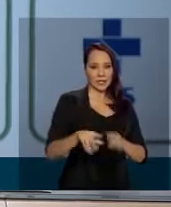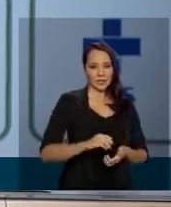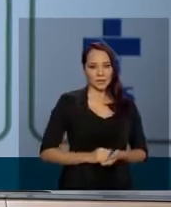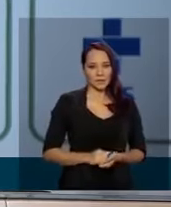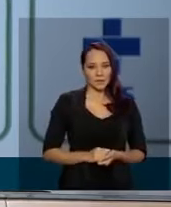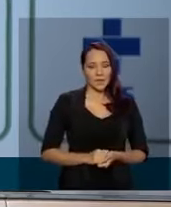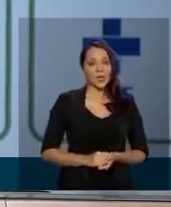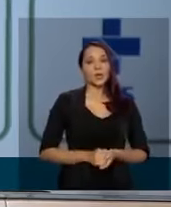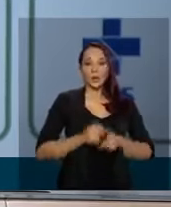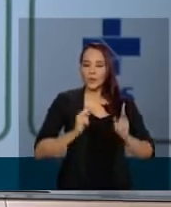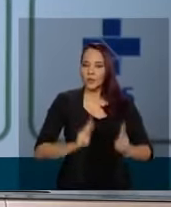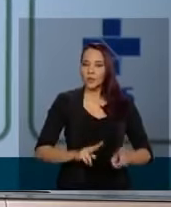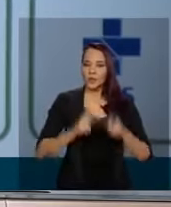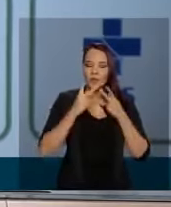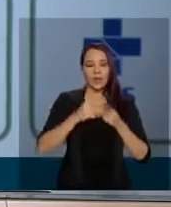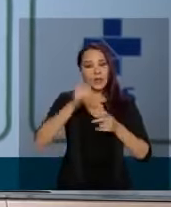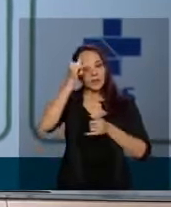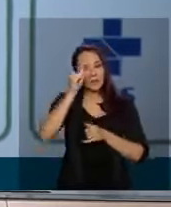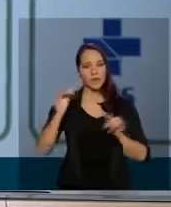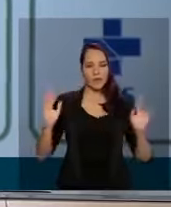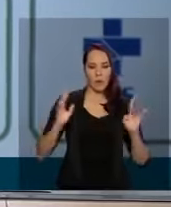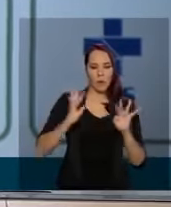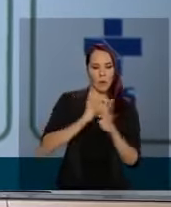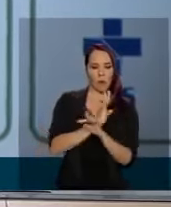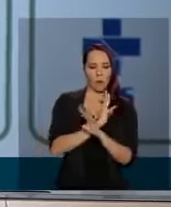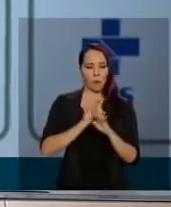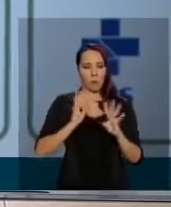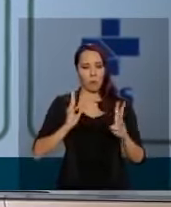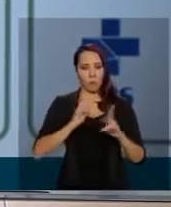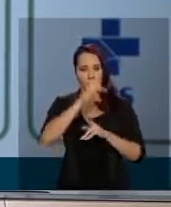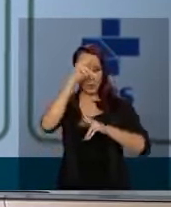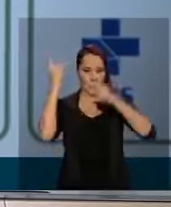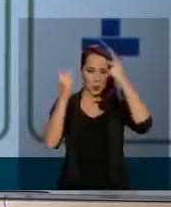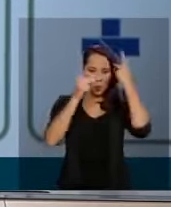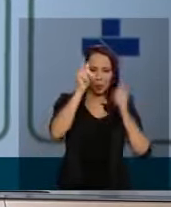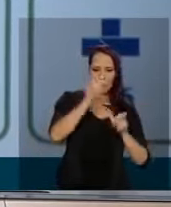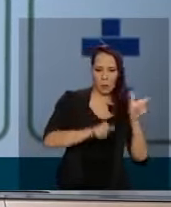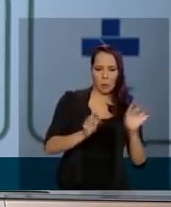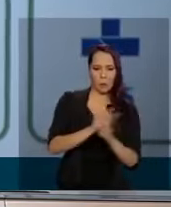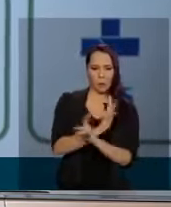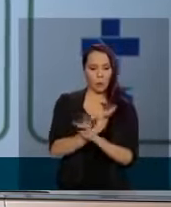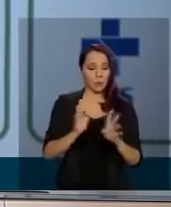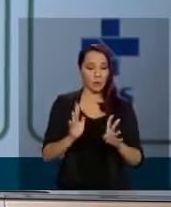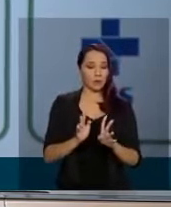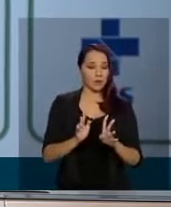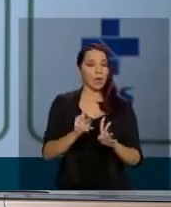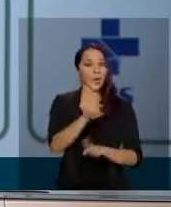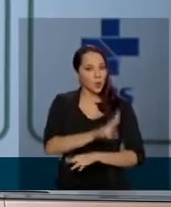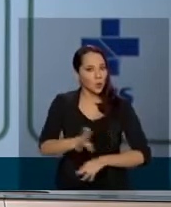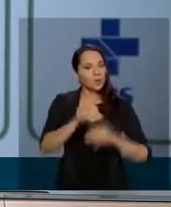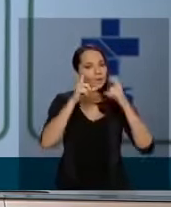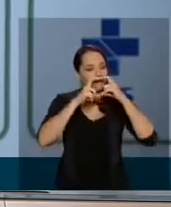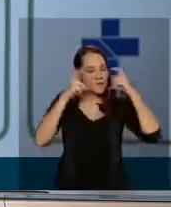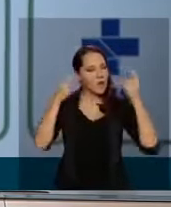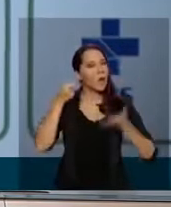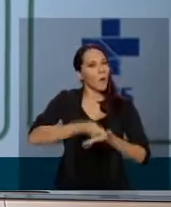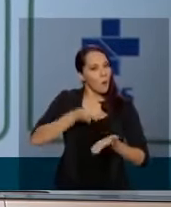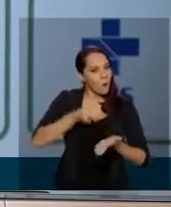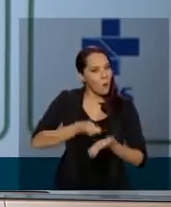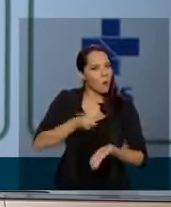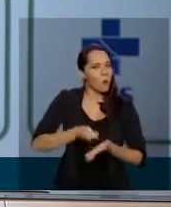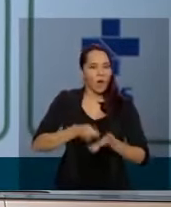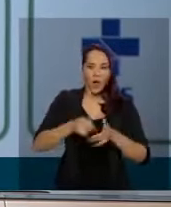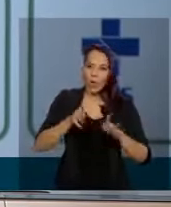que evitemos aglomerações. Né? E o uso da máscara obrigatória em todos